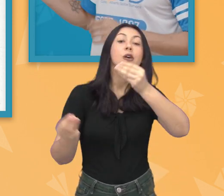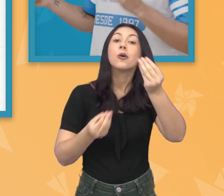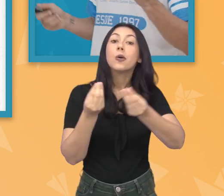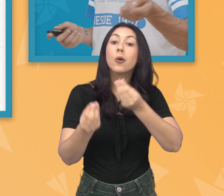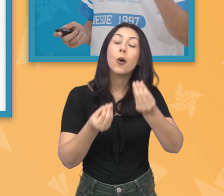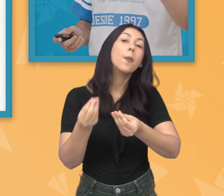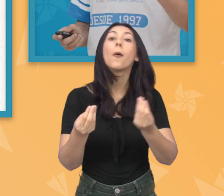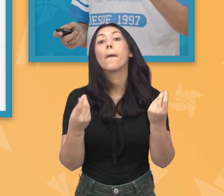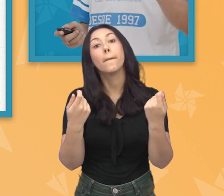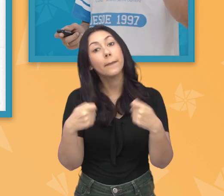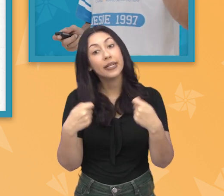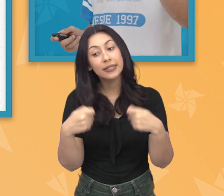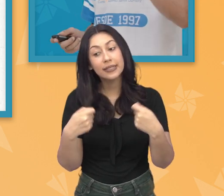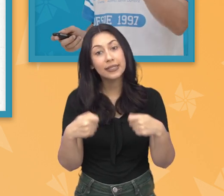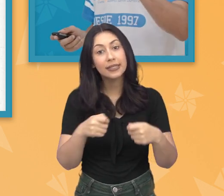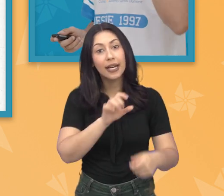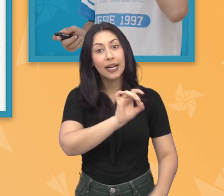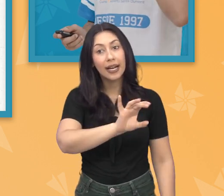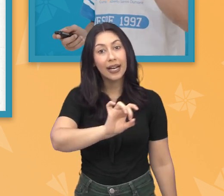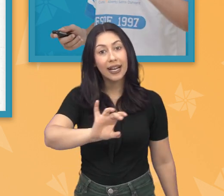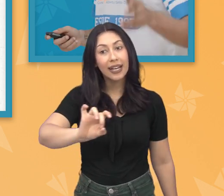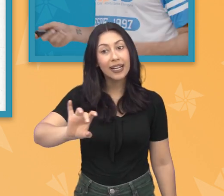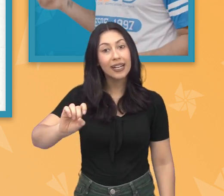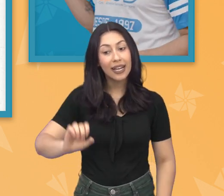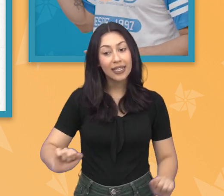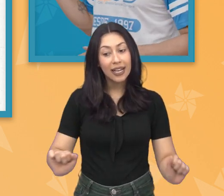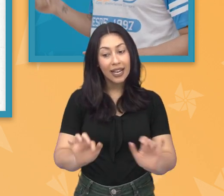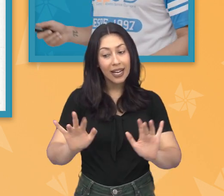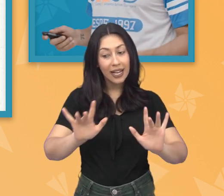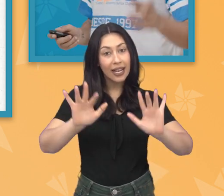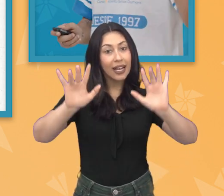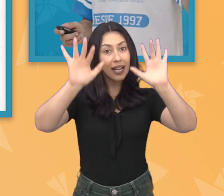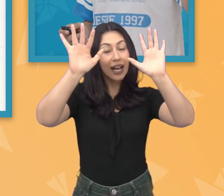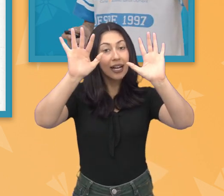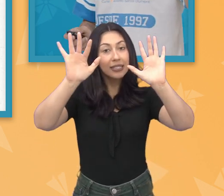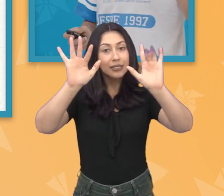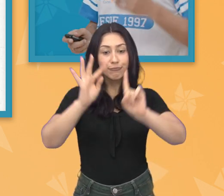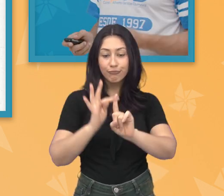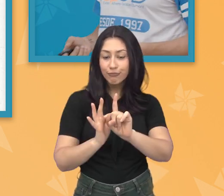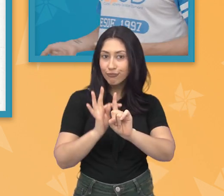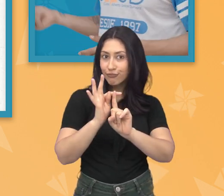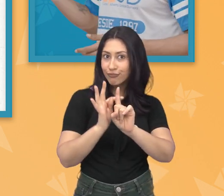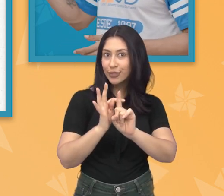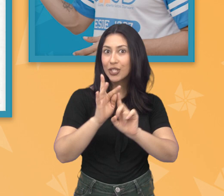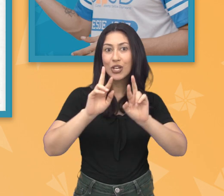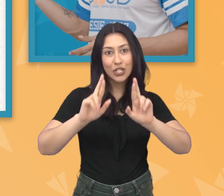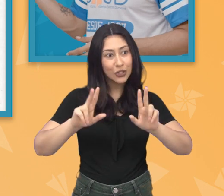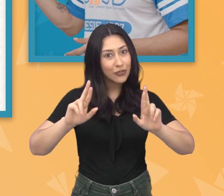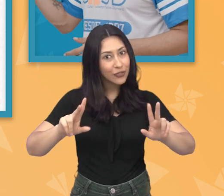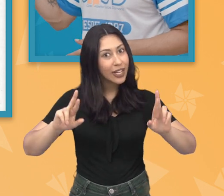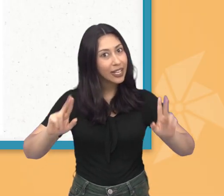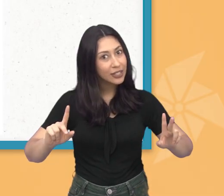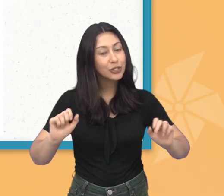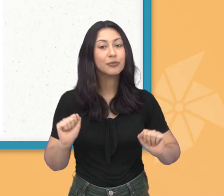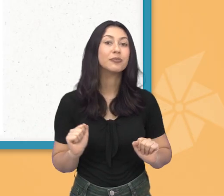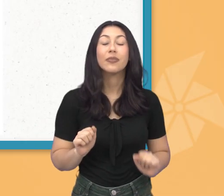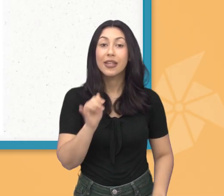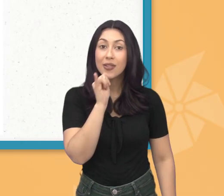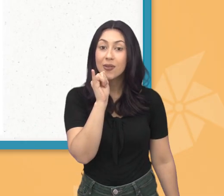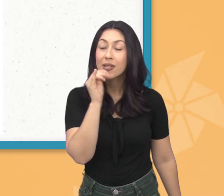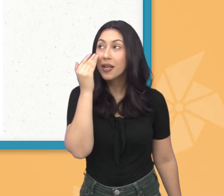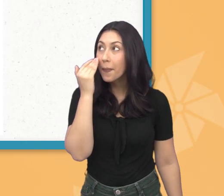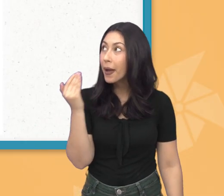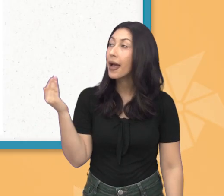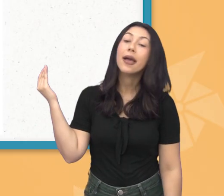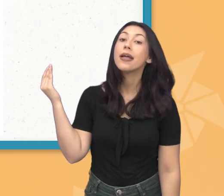liquefação também é importante que esses gases também tenham essa diferença de temperatura de resfriamento entre elas, né? No exemplo aqui, a gente